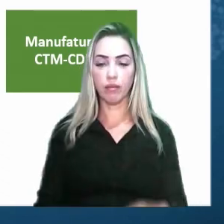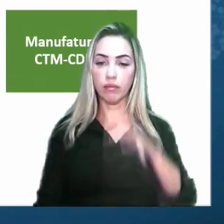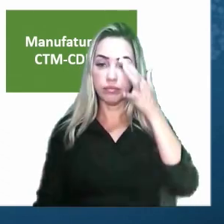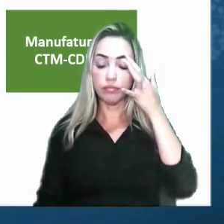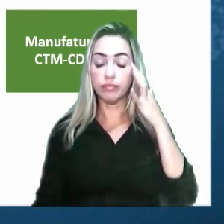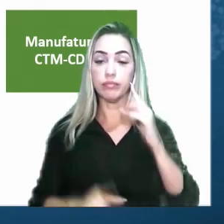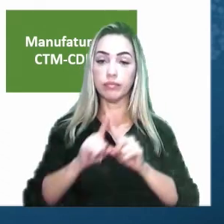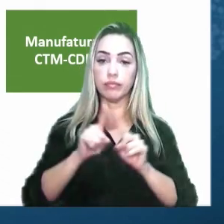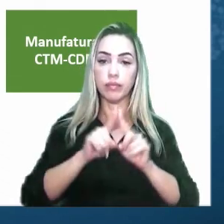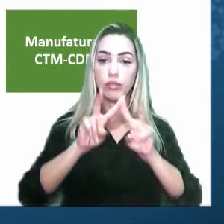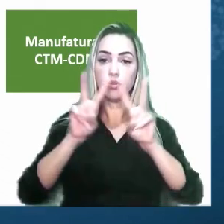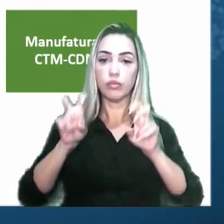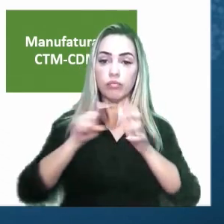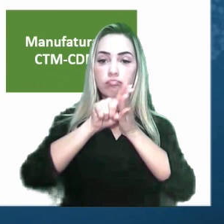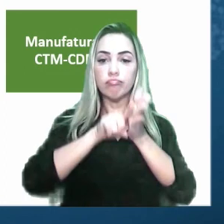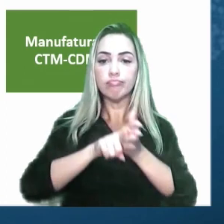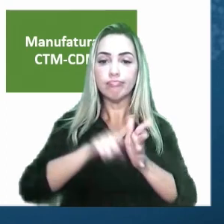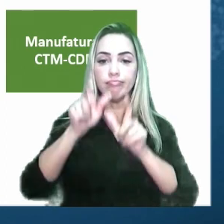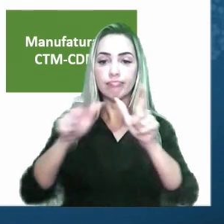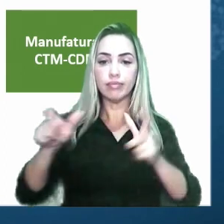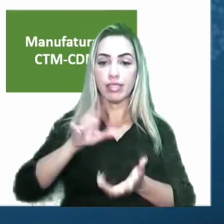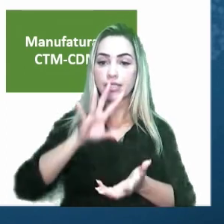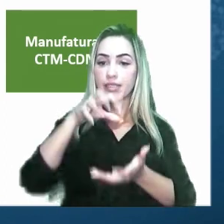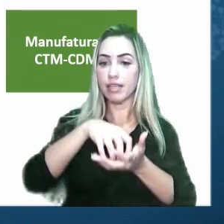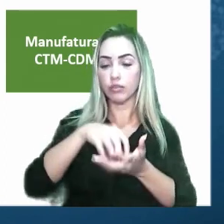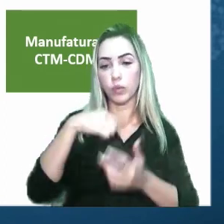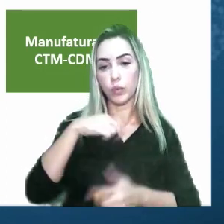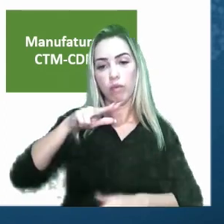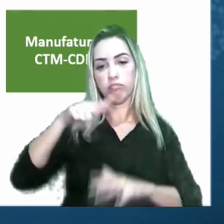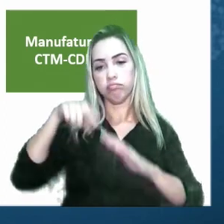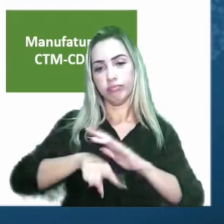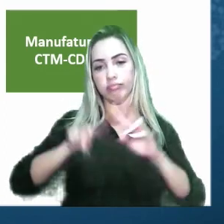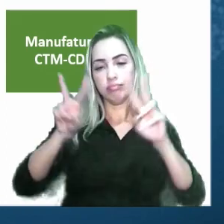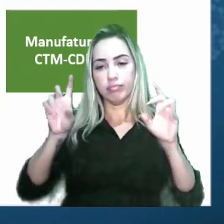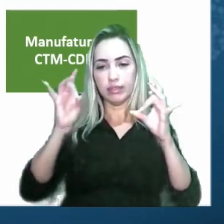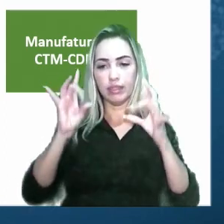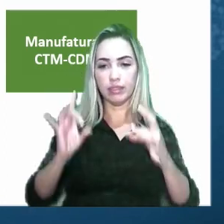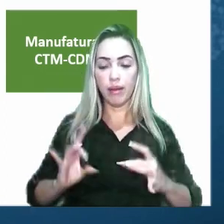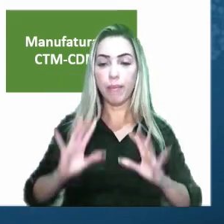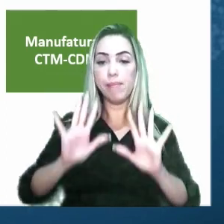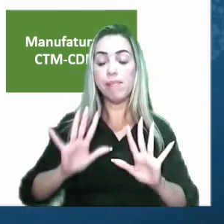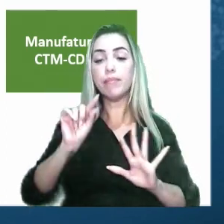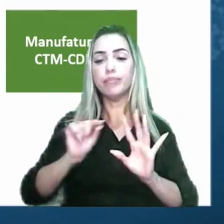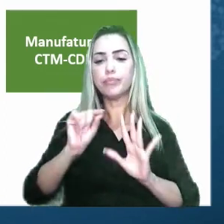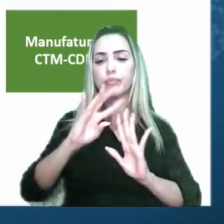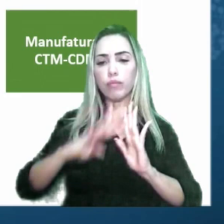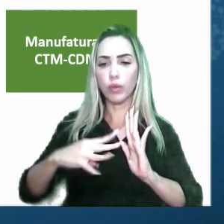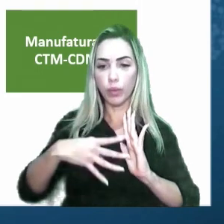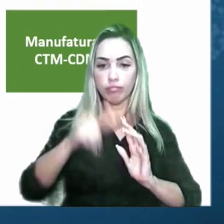relação a investigadores e centros, enfim, eu não vou entrar em detalhes, mas o currículo desse